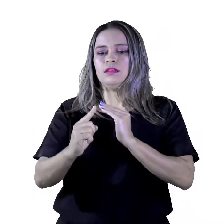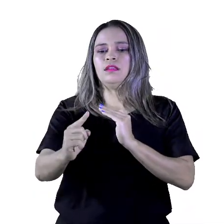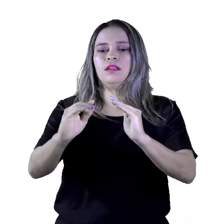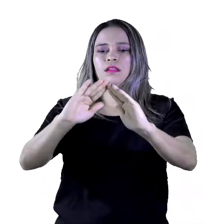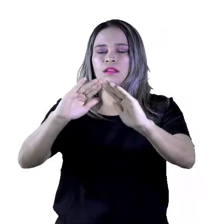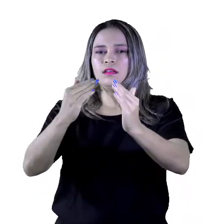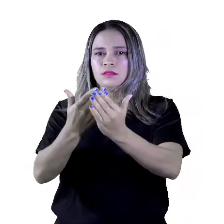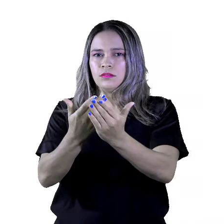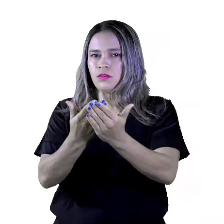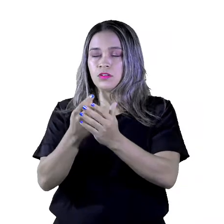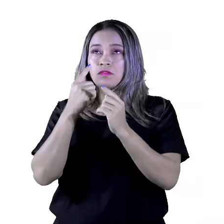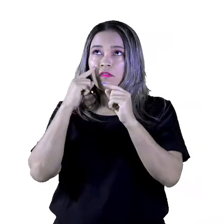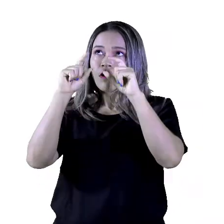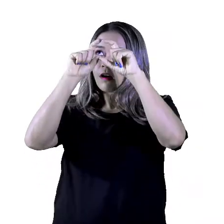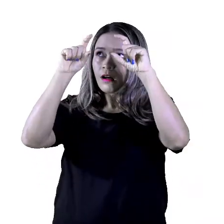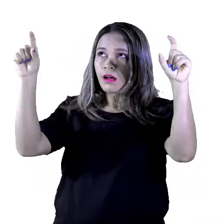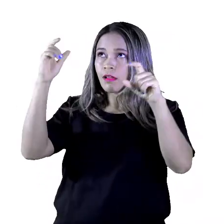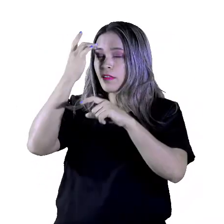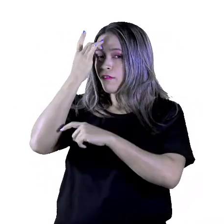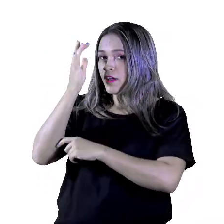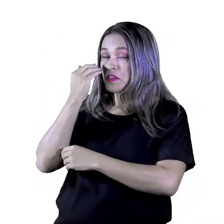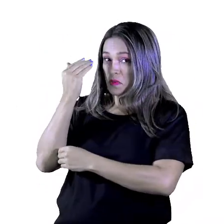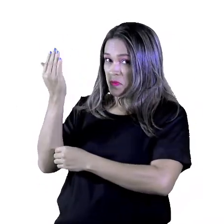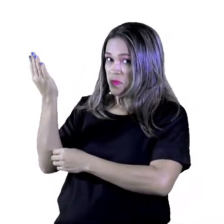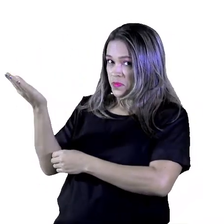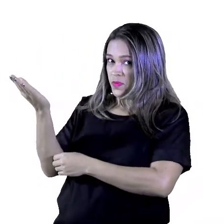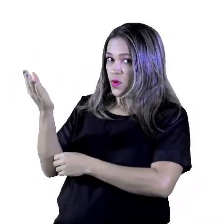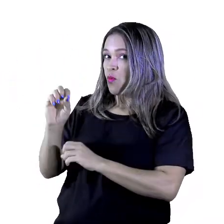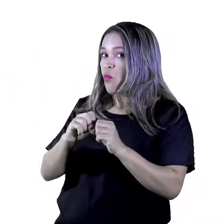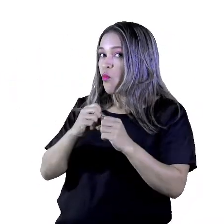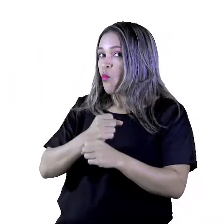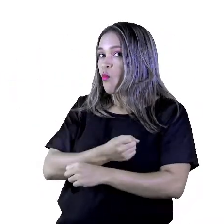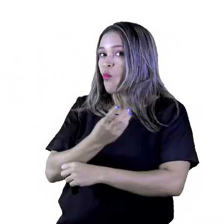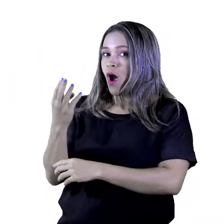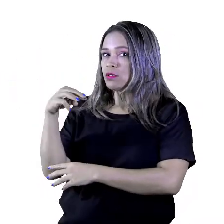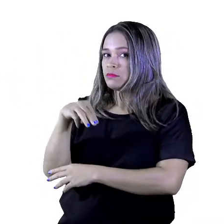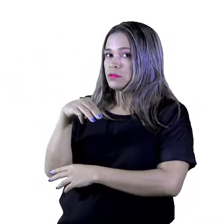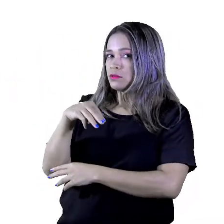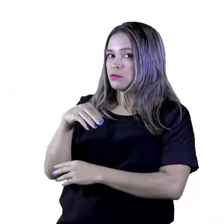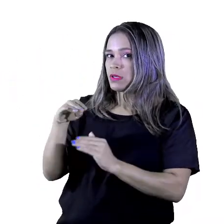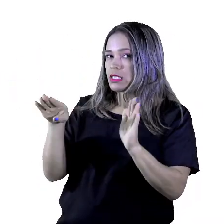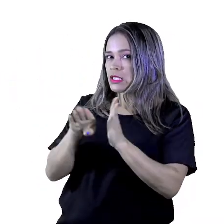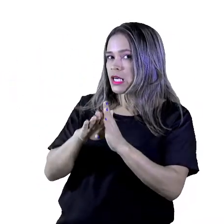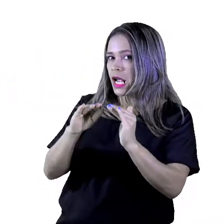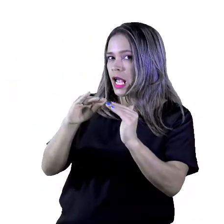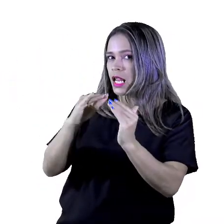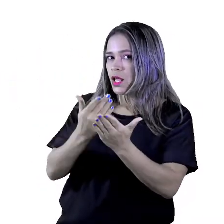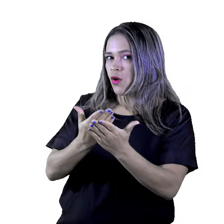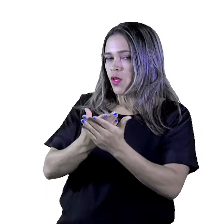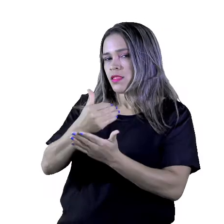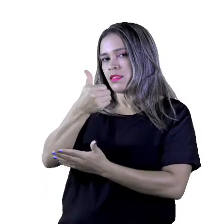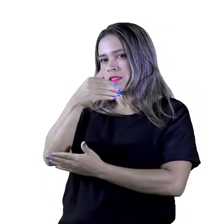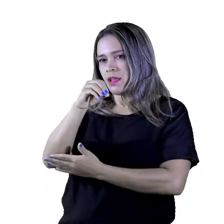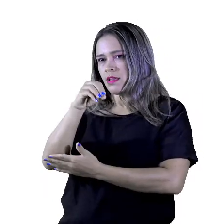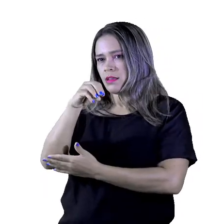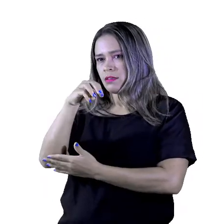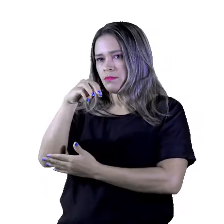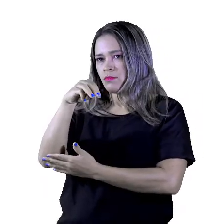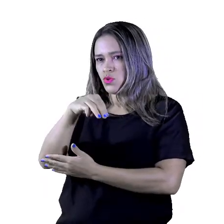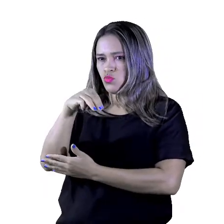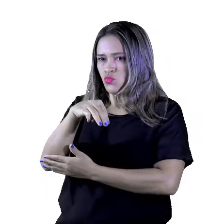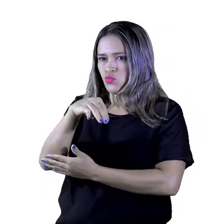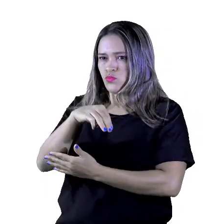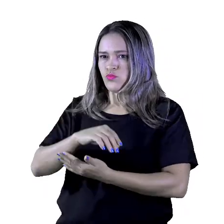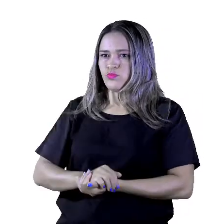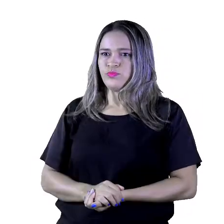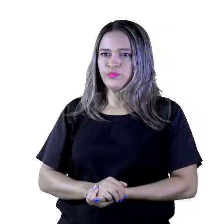olhar o gráfico, vai estar fácil. Quantos minutos Mariana levou para chegar até a escola? 10 minutos. 10 minutos é o tempo